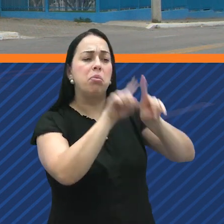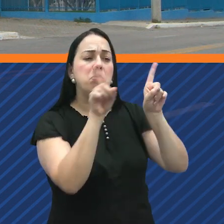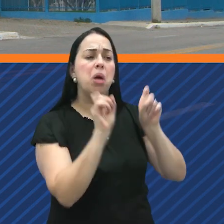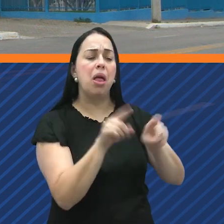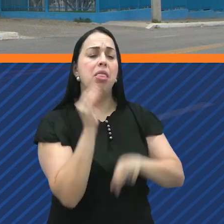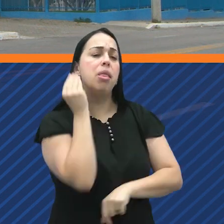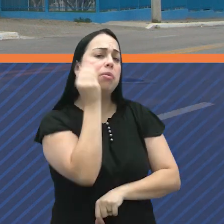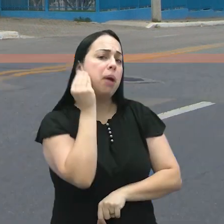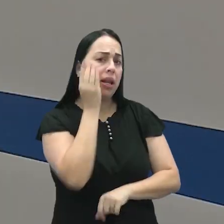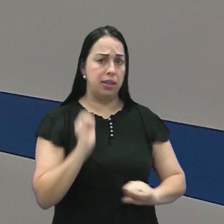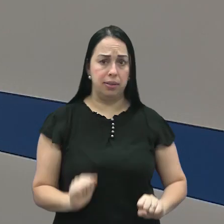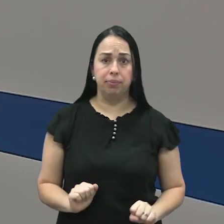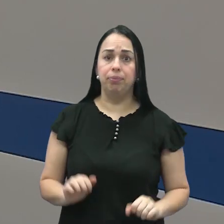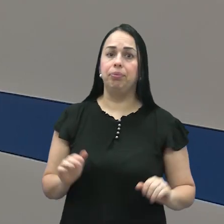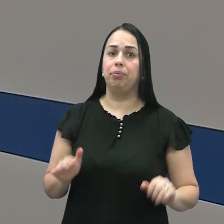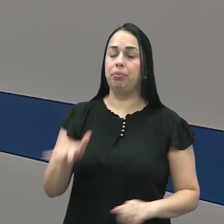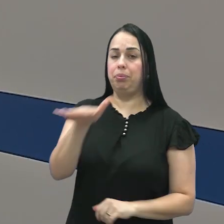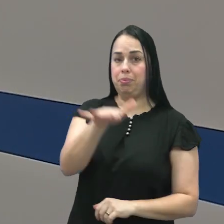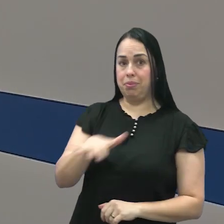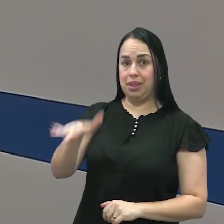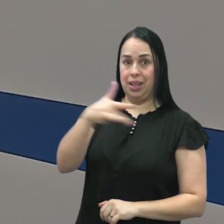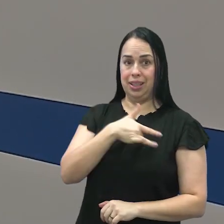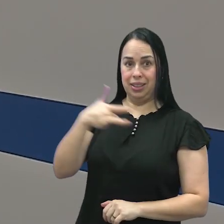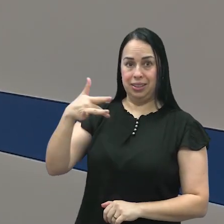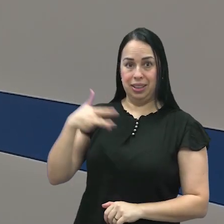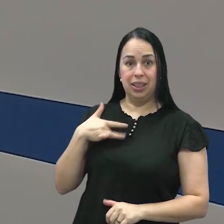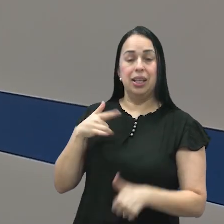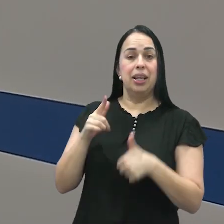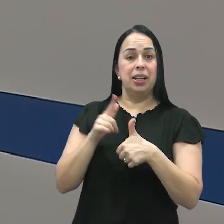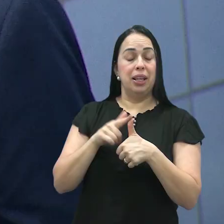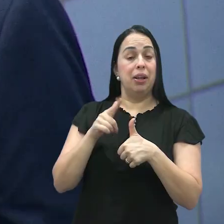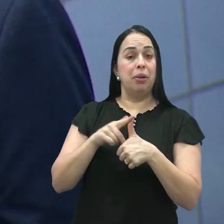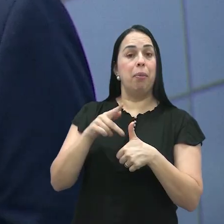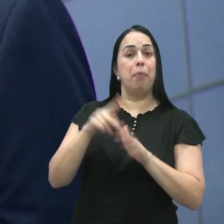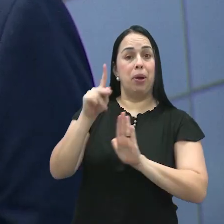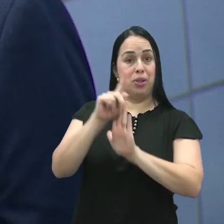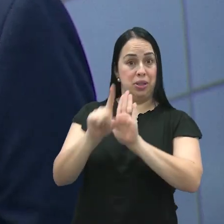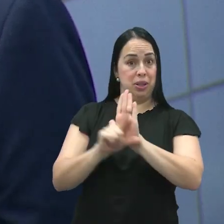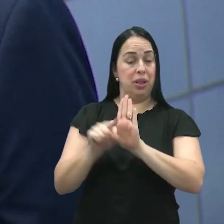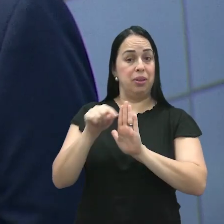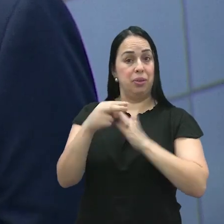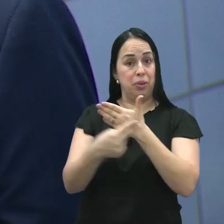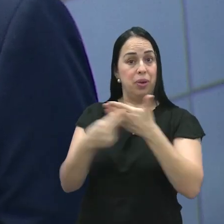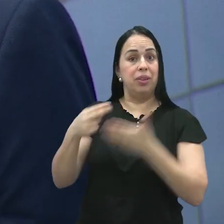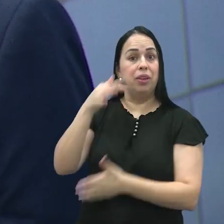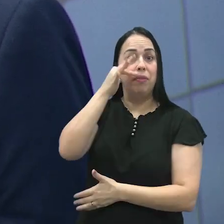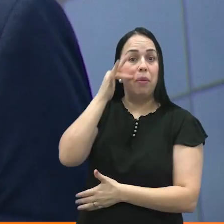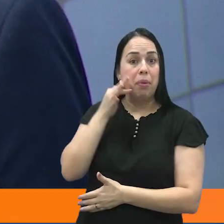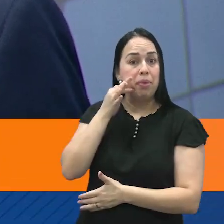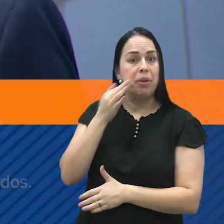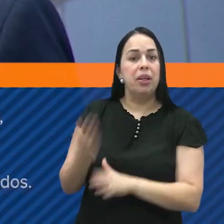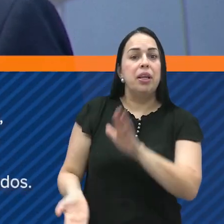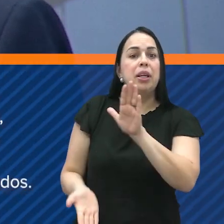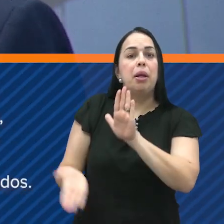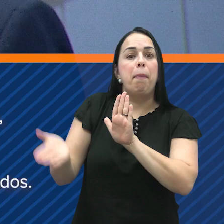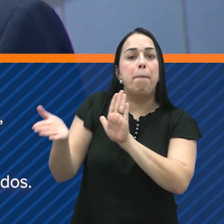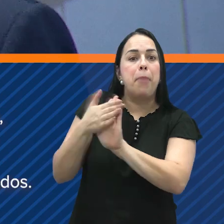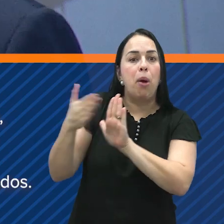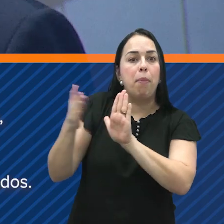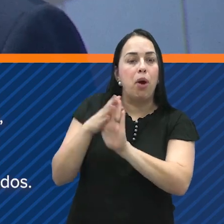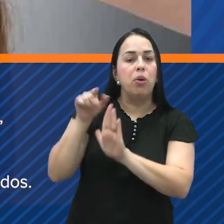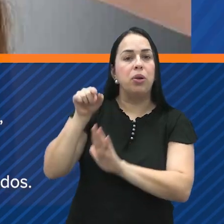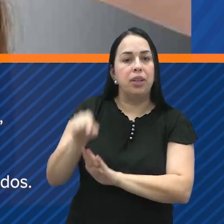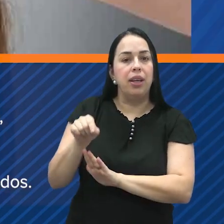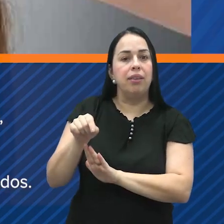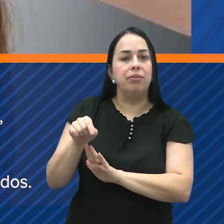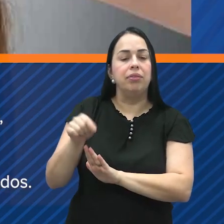e experiência. Já na área da saúde, segue o projeto do vereador Fabião Zagueiro, que propõe a criação